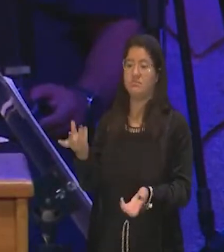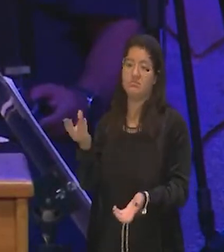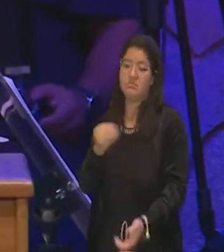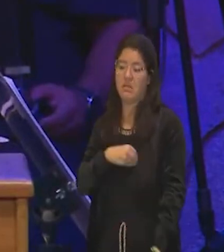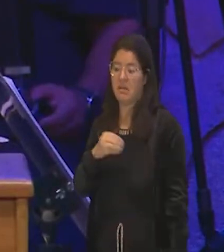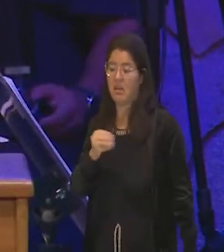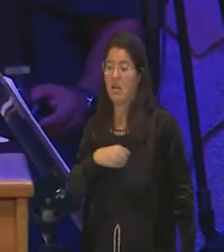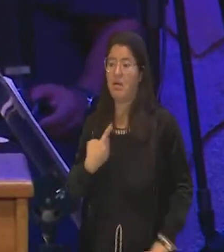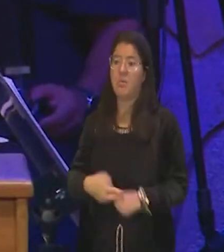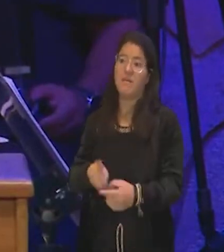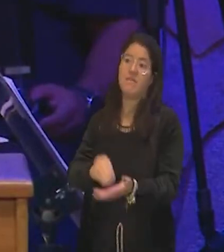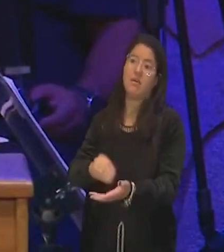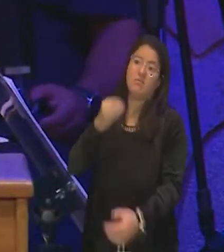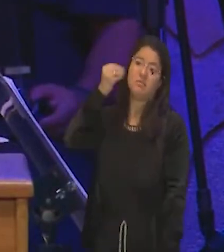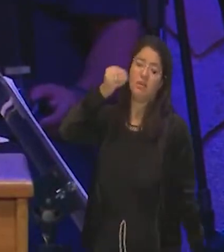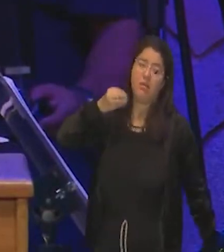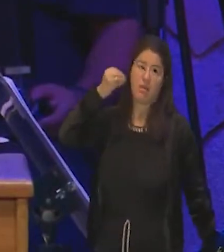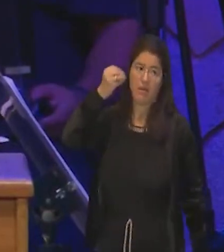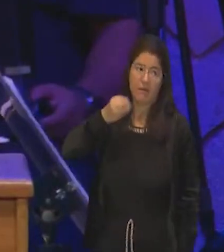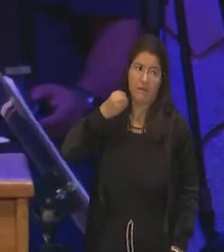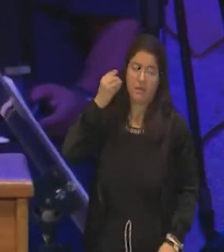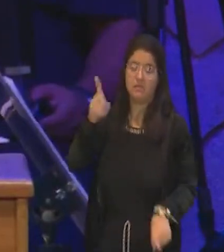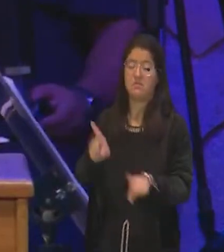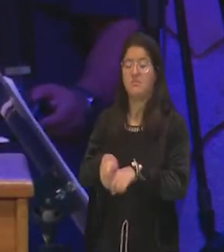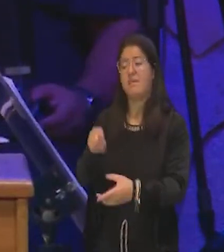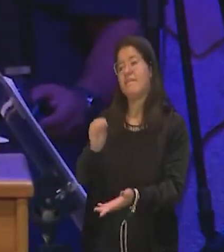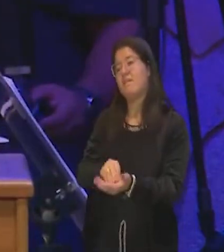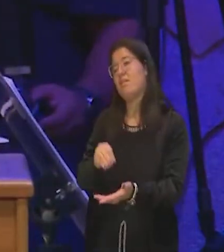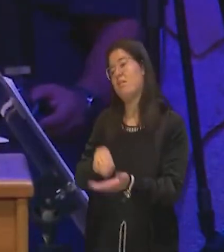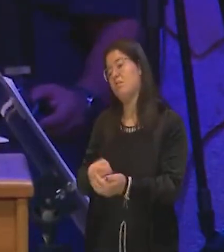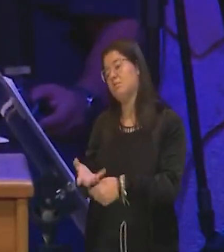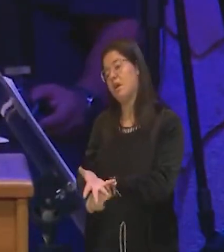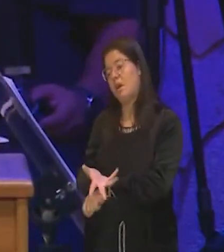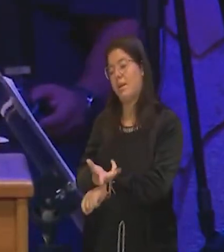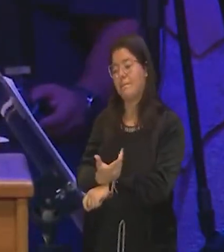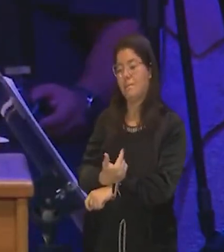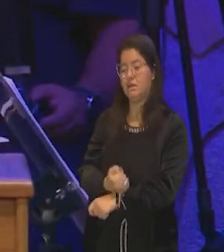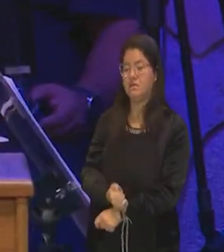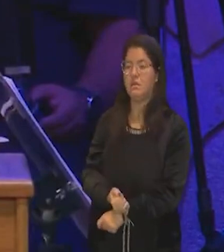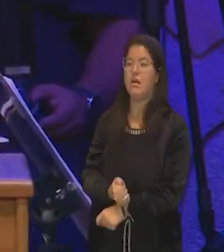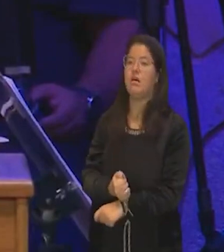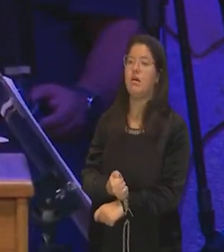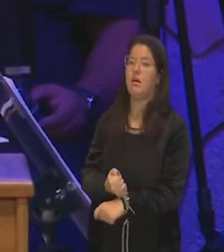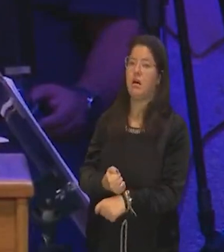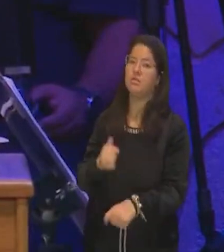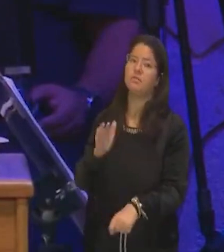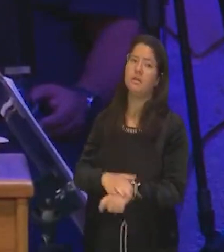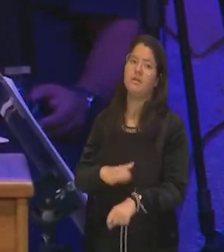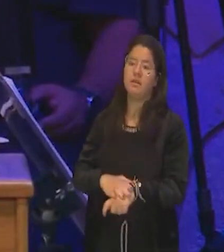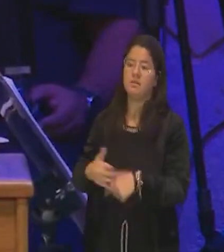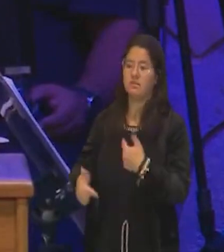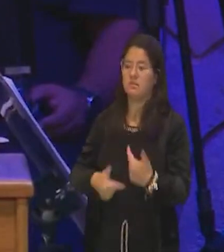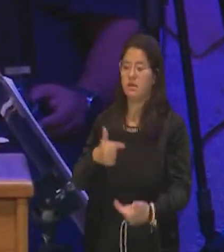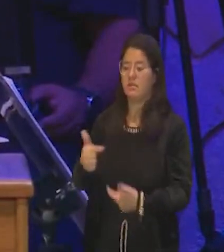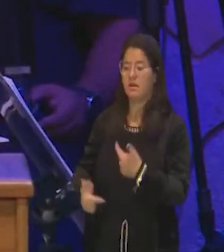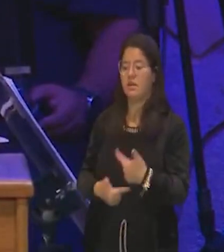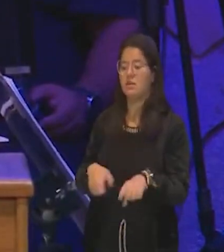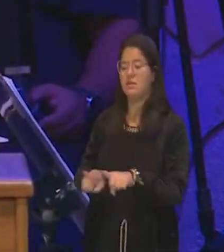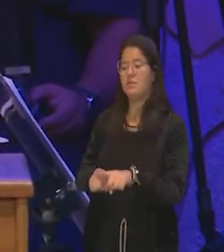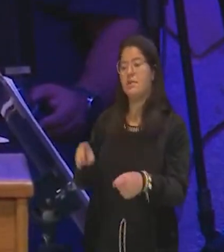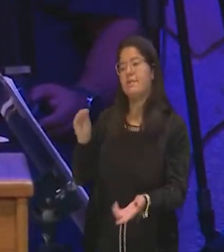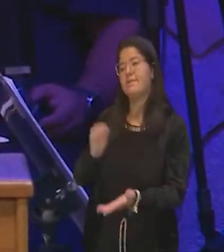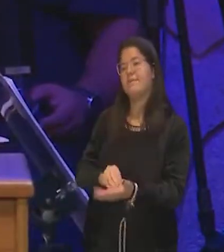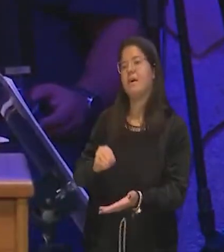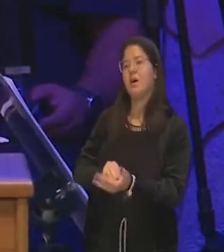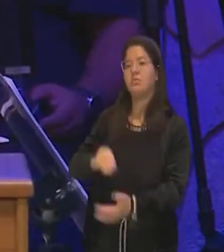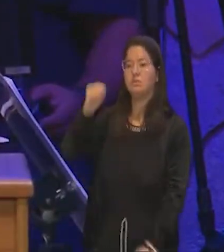de experiência, pela falta de habilidade na execução de sua função, pela imaturidade da